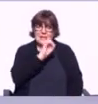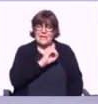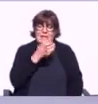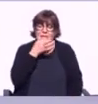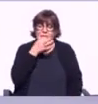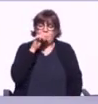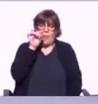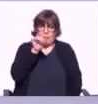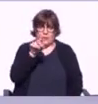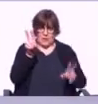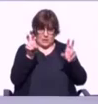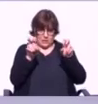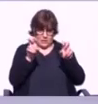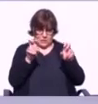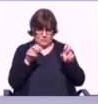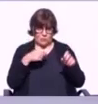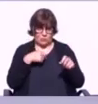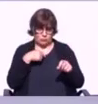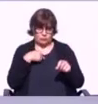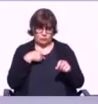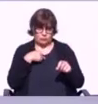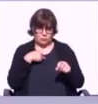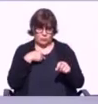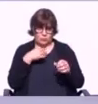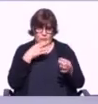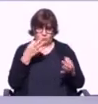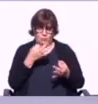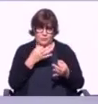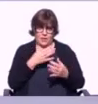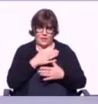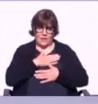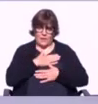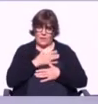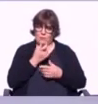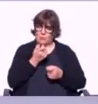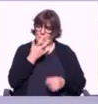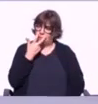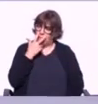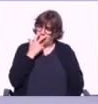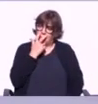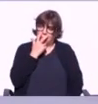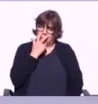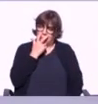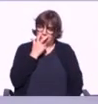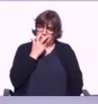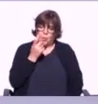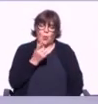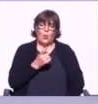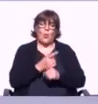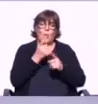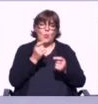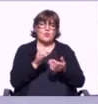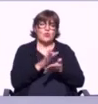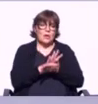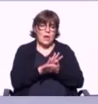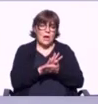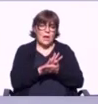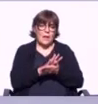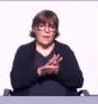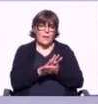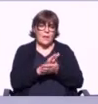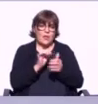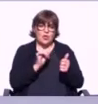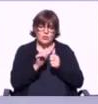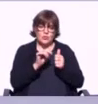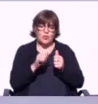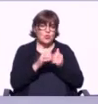isto, que isso é que me, de facto, me dá um pouco de curiosidade, como é que a imprensa, não só a desportiva,